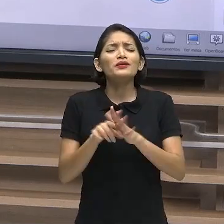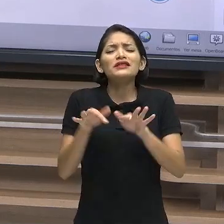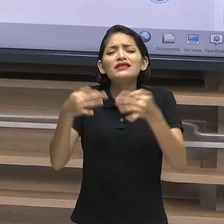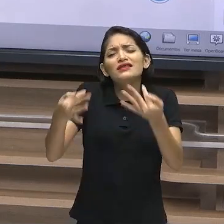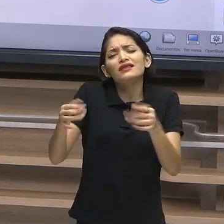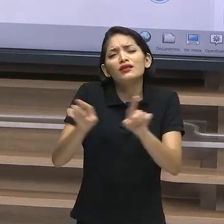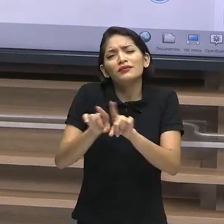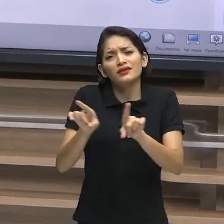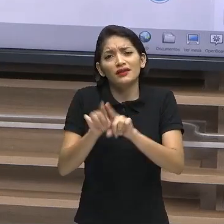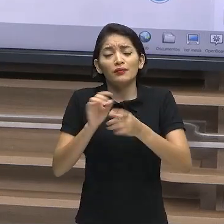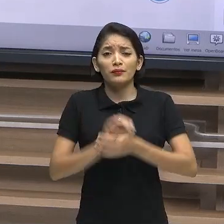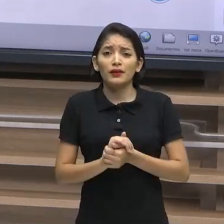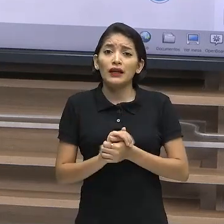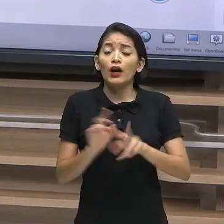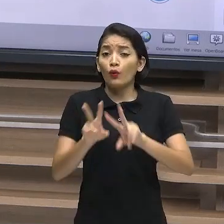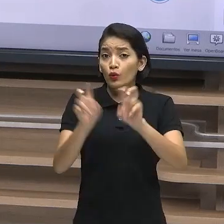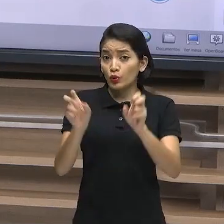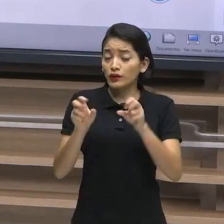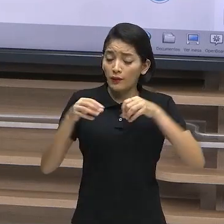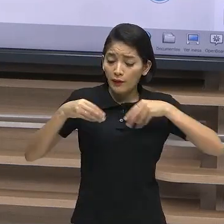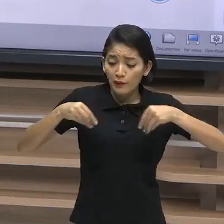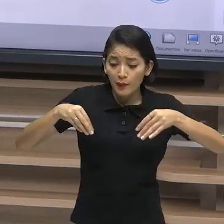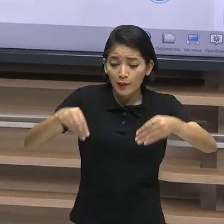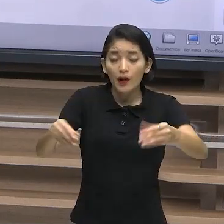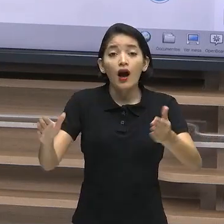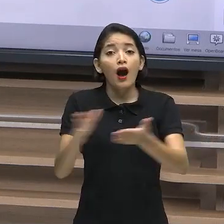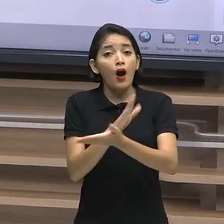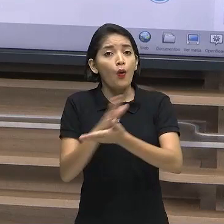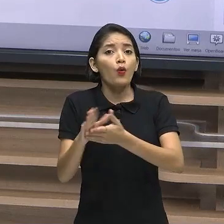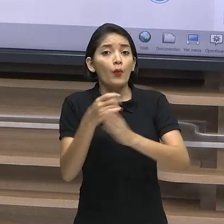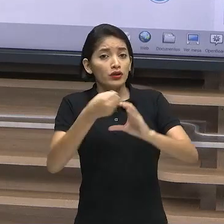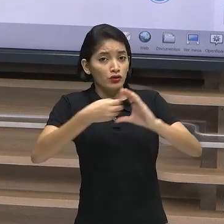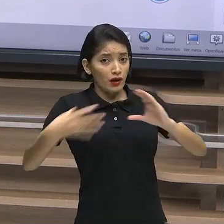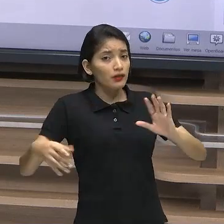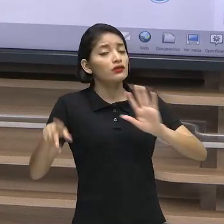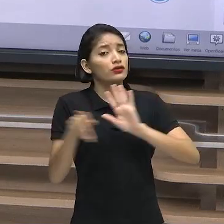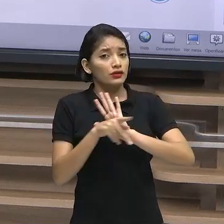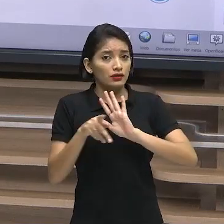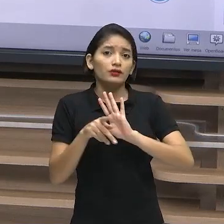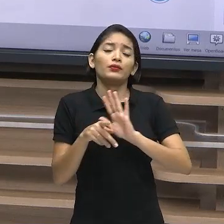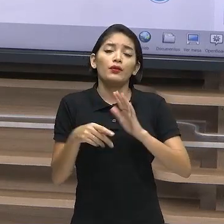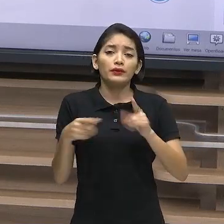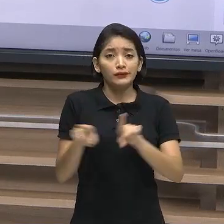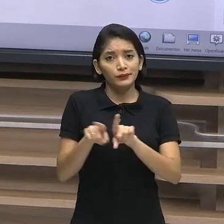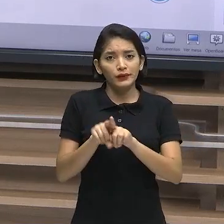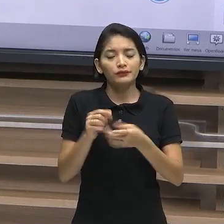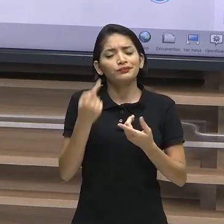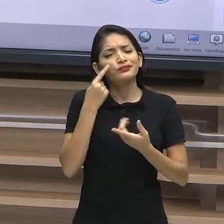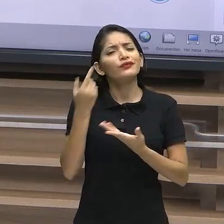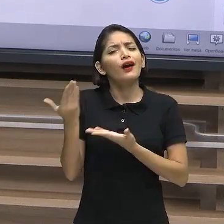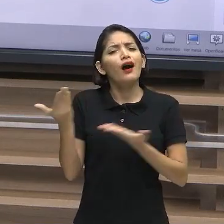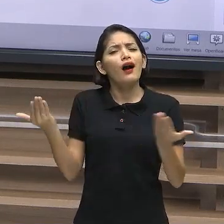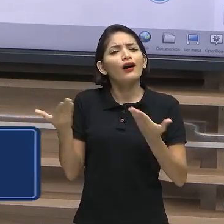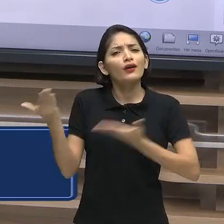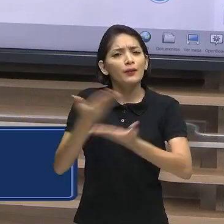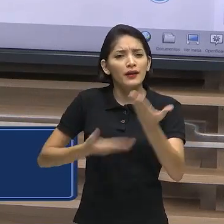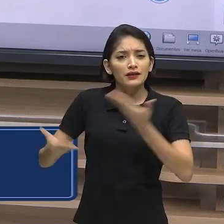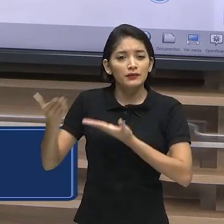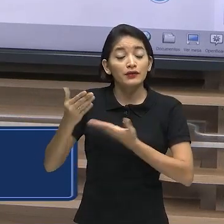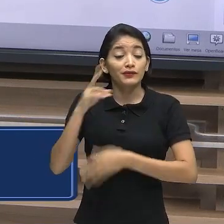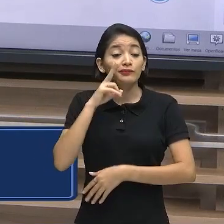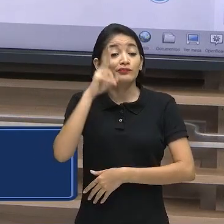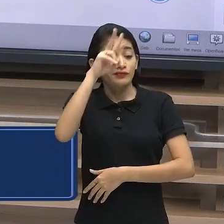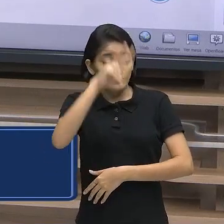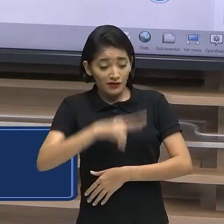que fala aí pra gente sobre o solo, né? Algumas características desse solo. E aí a gente vai ver a participação de vocês. Eu estava aqui acompanhando